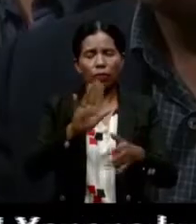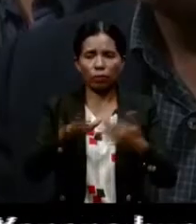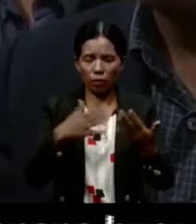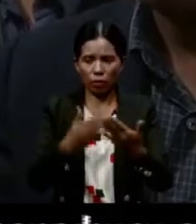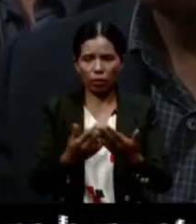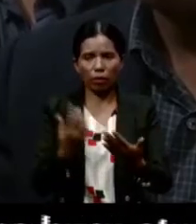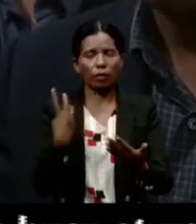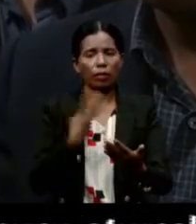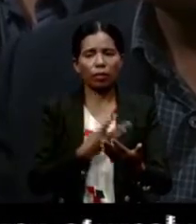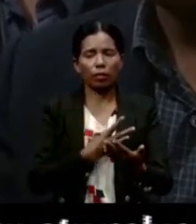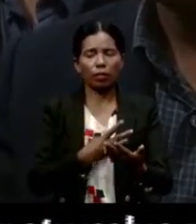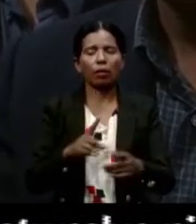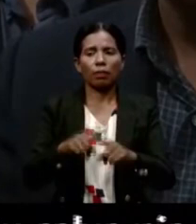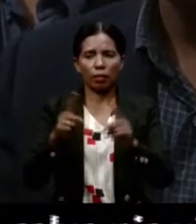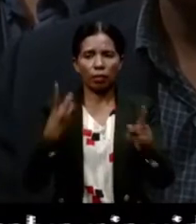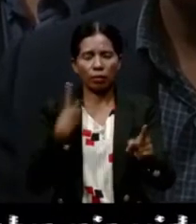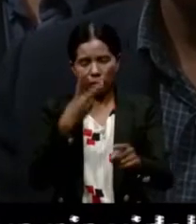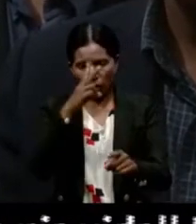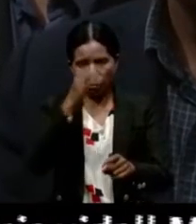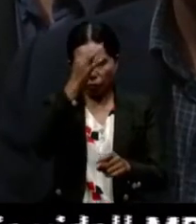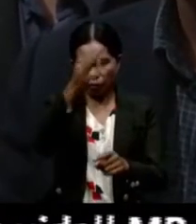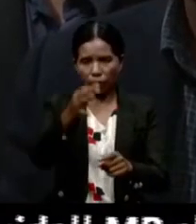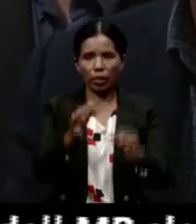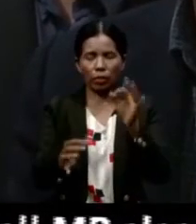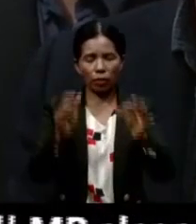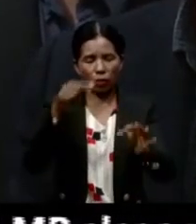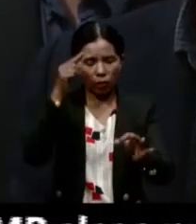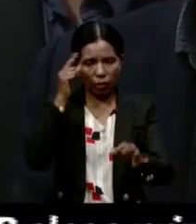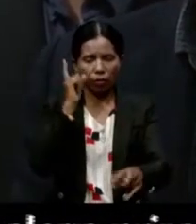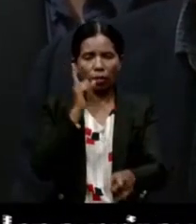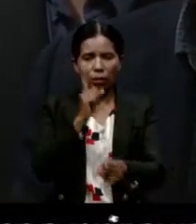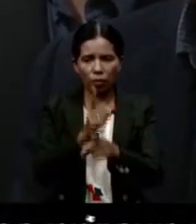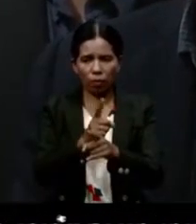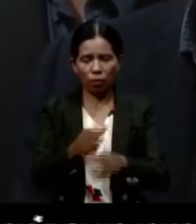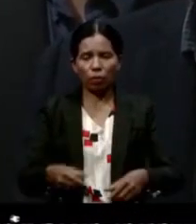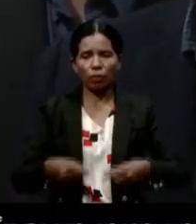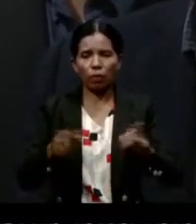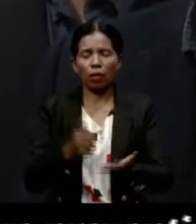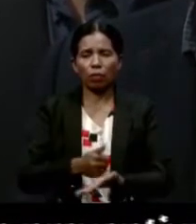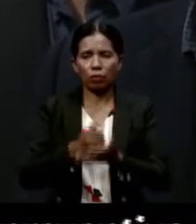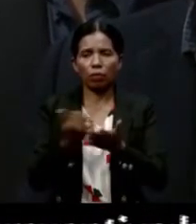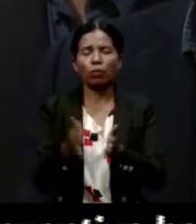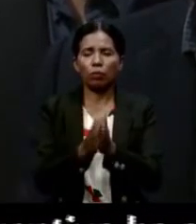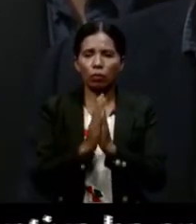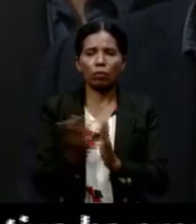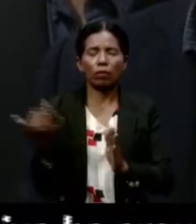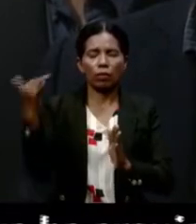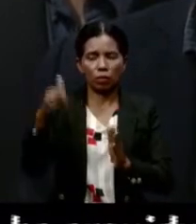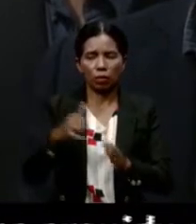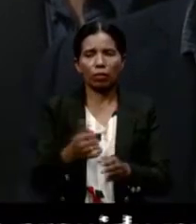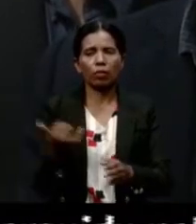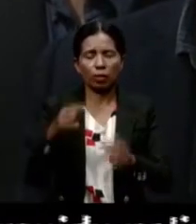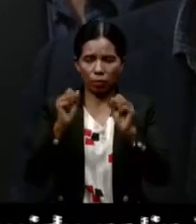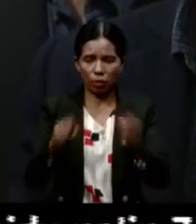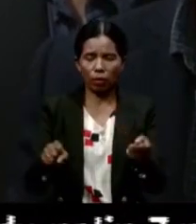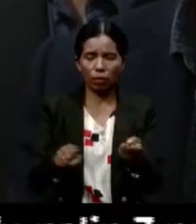as qualidades que eles, mas estará para o futuro. Se o governo de papel, claro, foi apoio e está justo para ser reta, gradualmente se ele